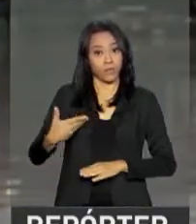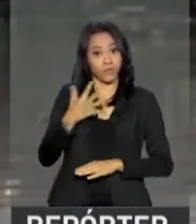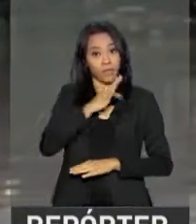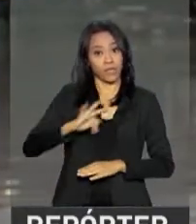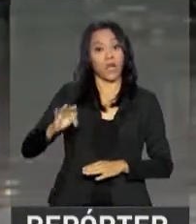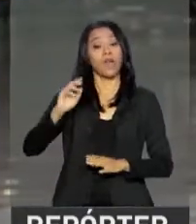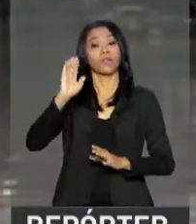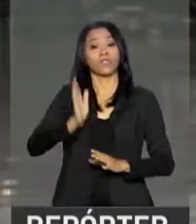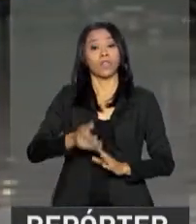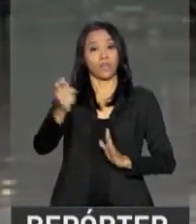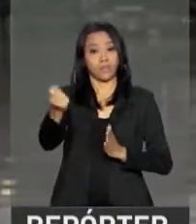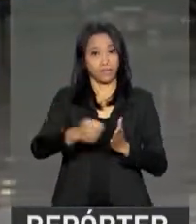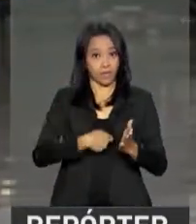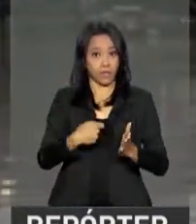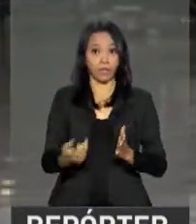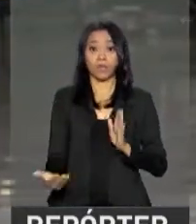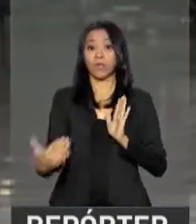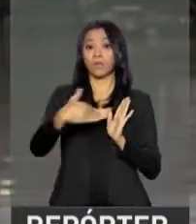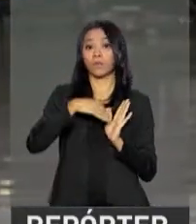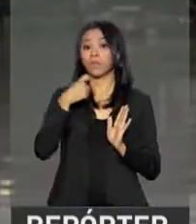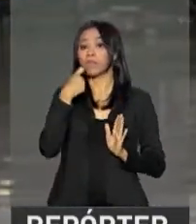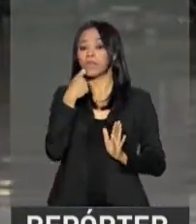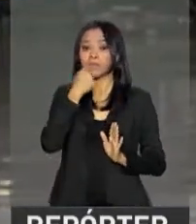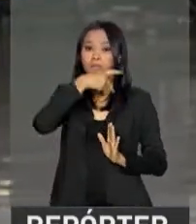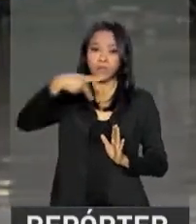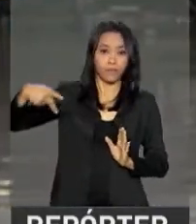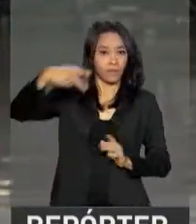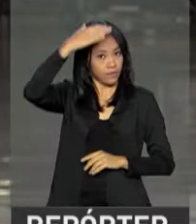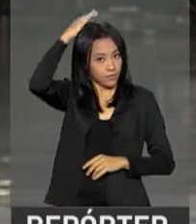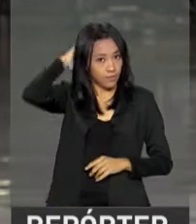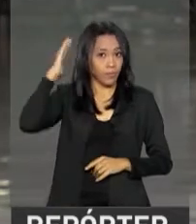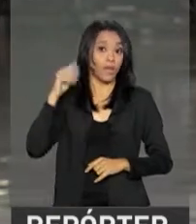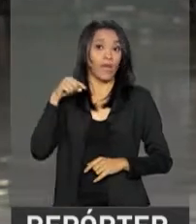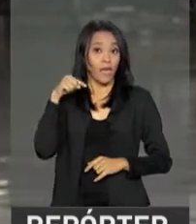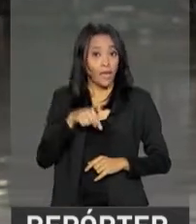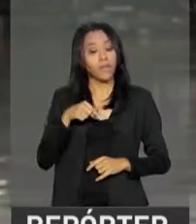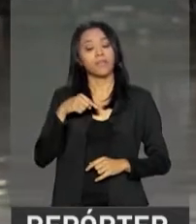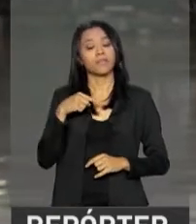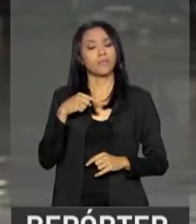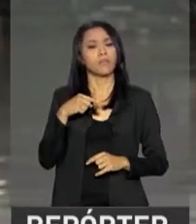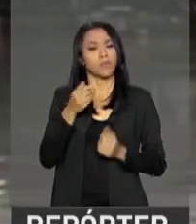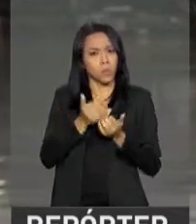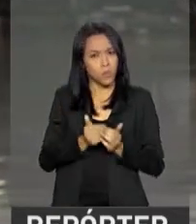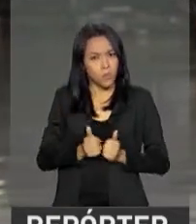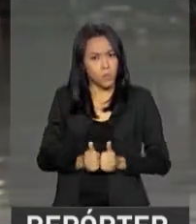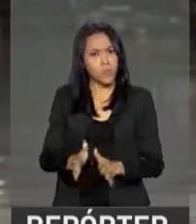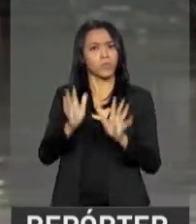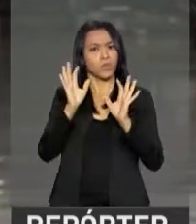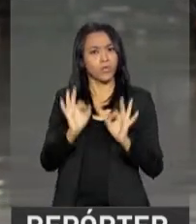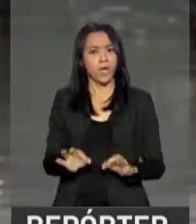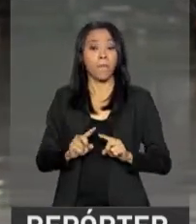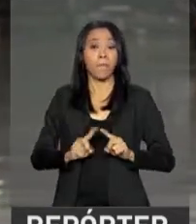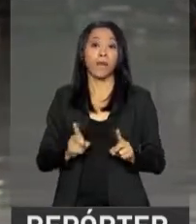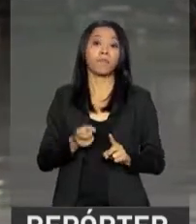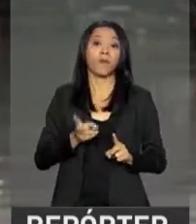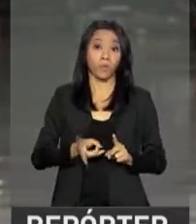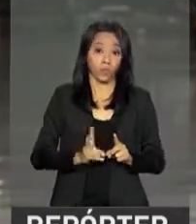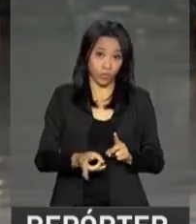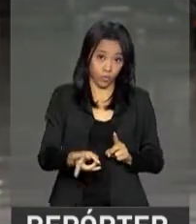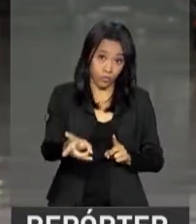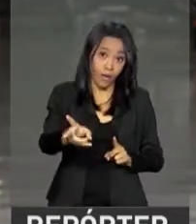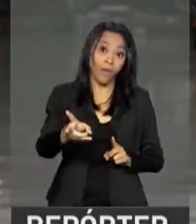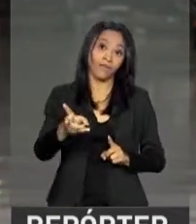pelo presidente michel temer a medida passou a vigorar imediatamente mais para continuar valendo